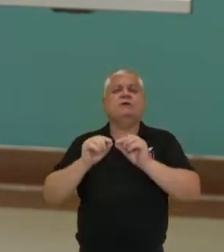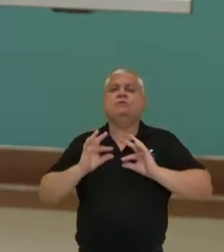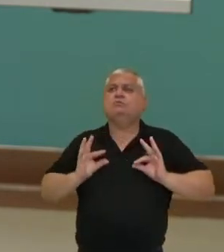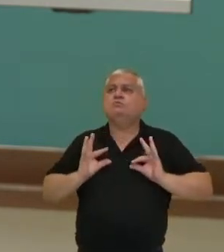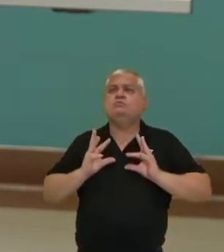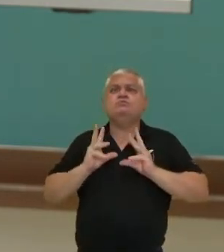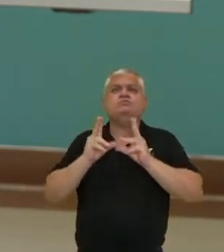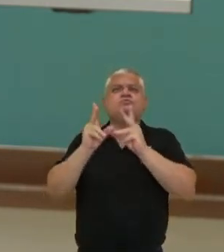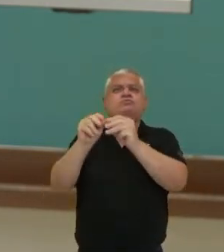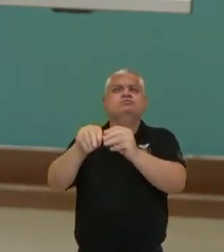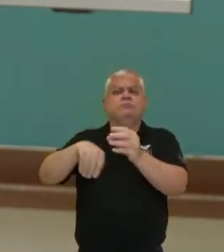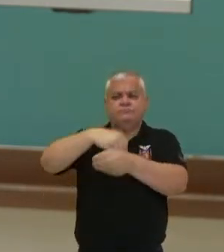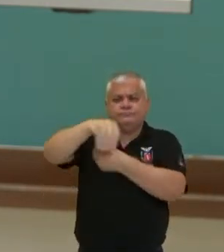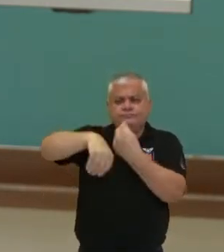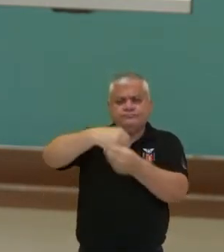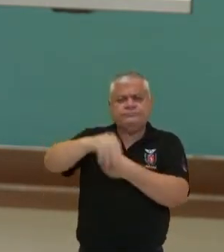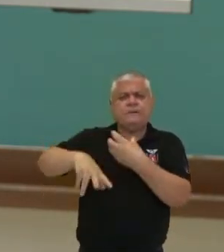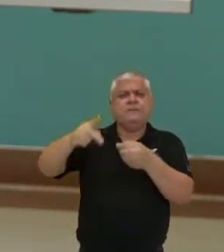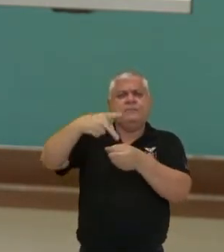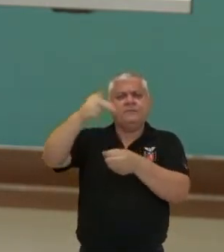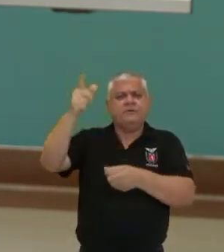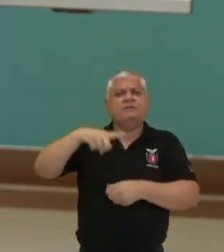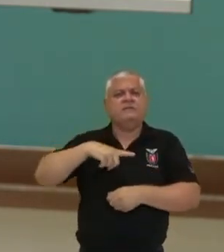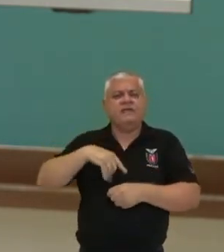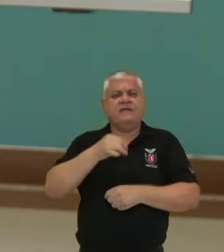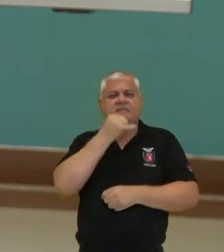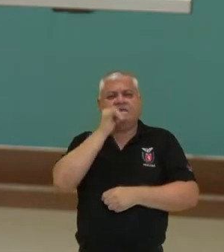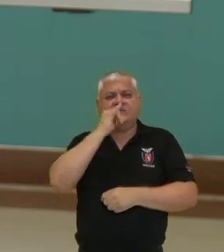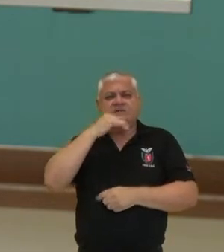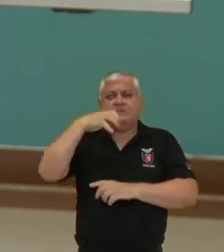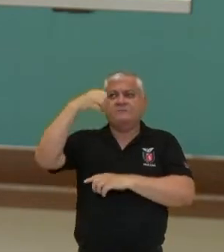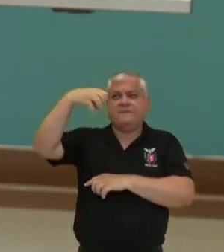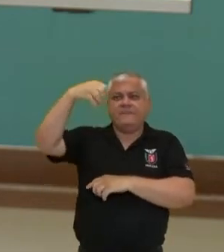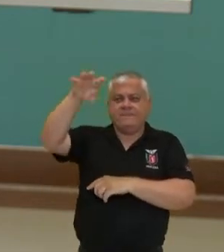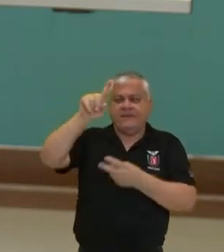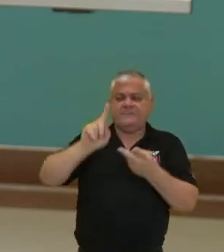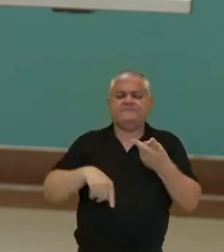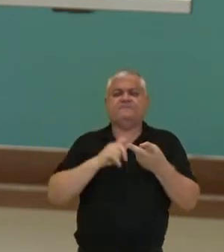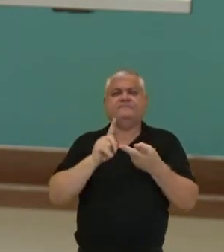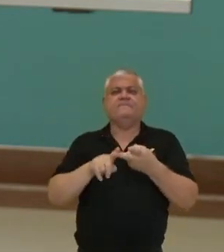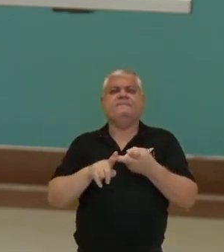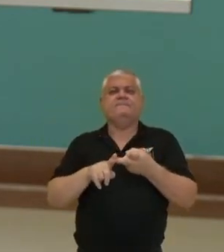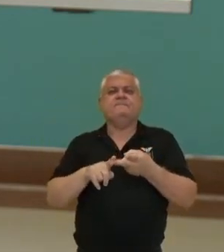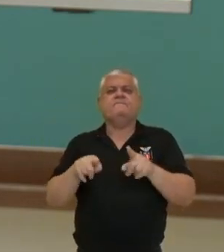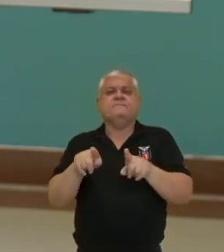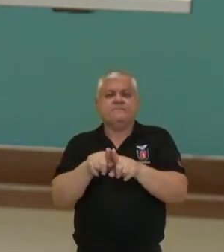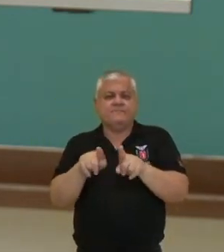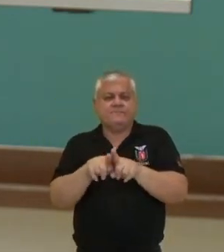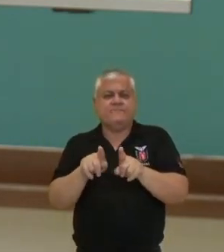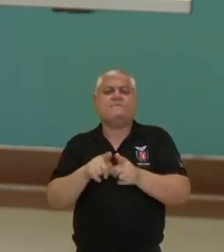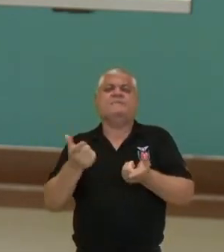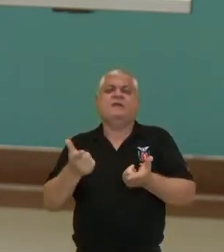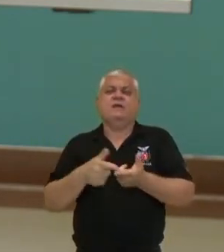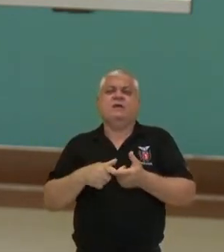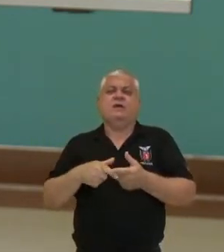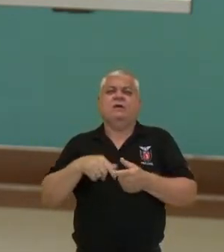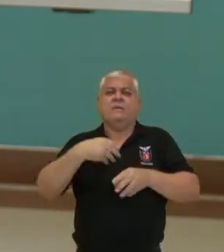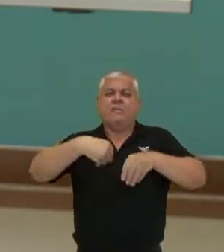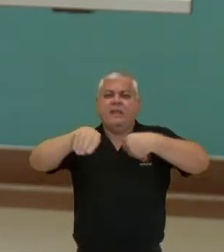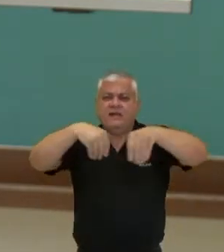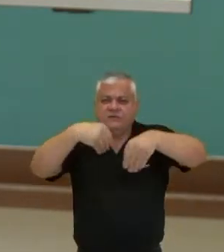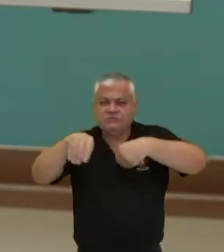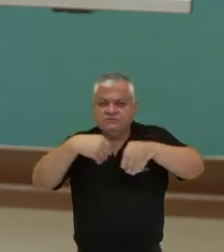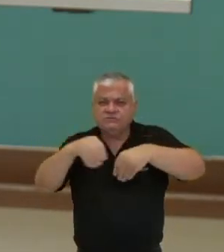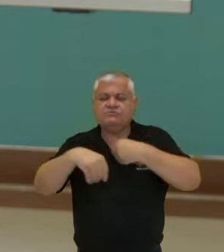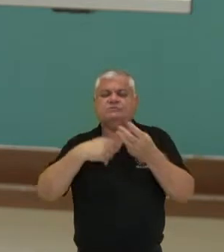quase tudo é feito como petróleo petróleo usado para geração de energia elétrica o petróleo ele é feito para usar no para confecção de